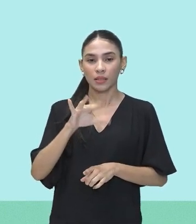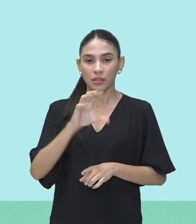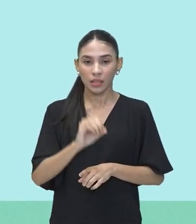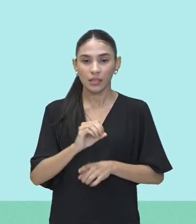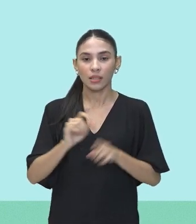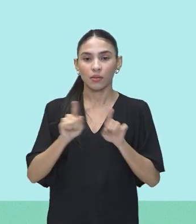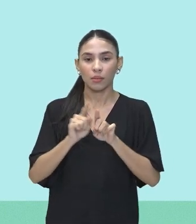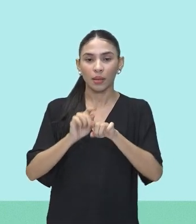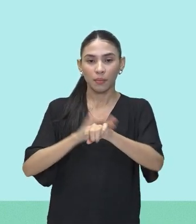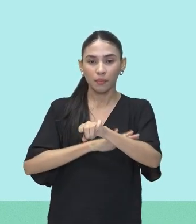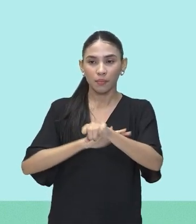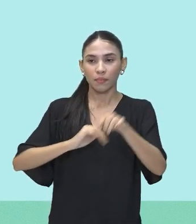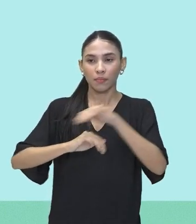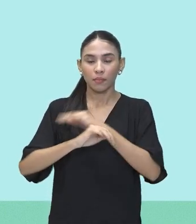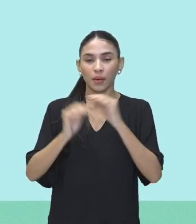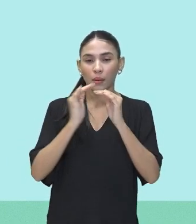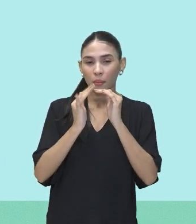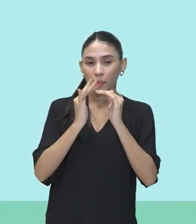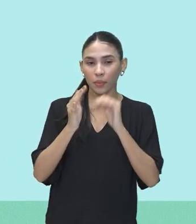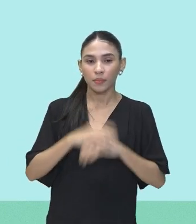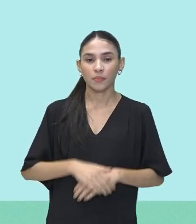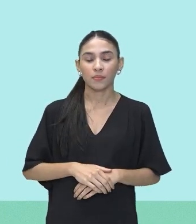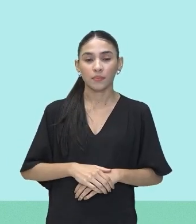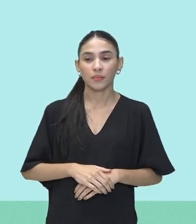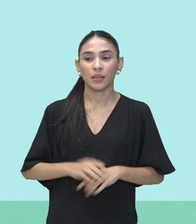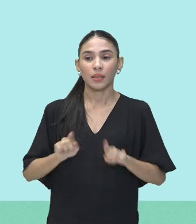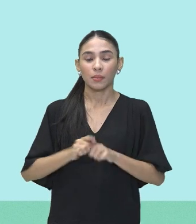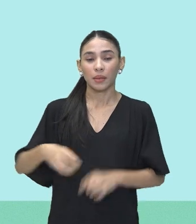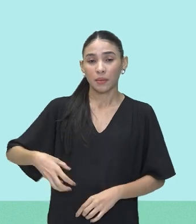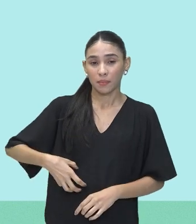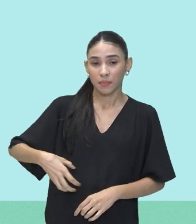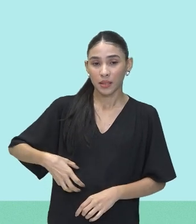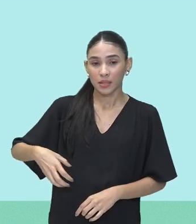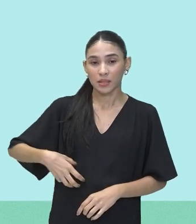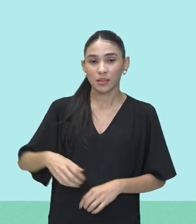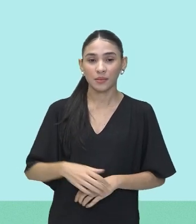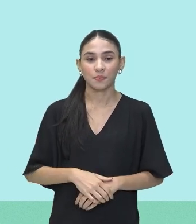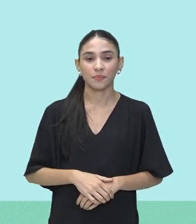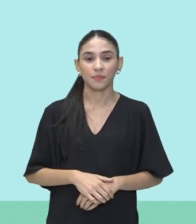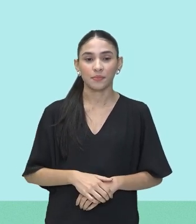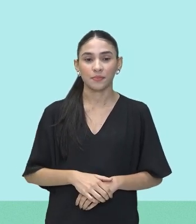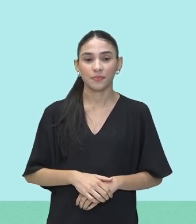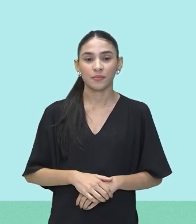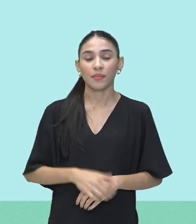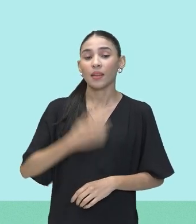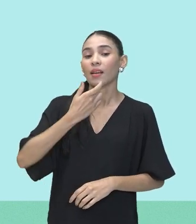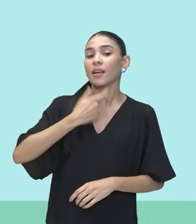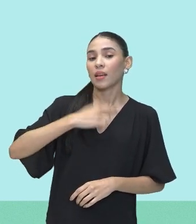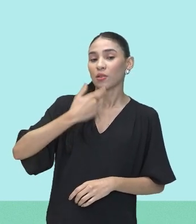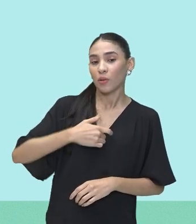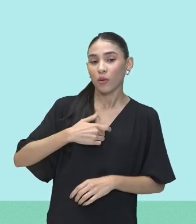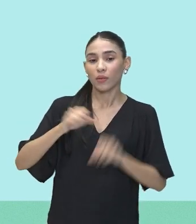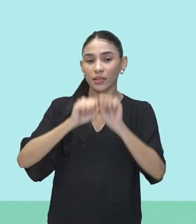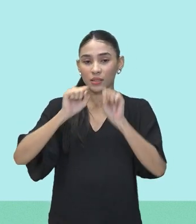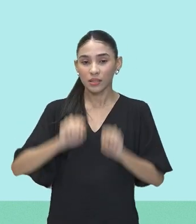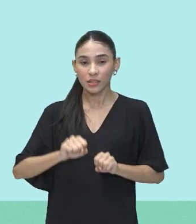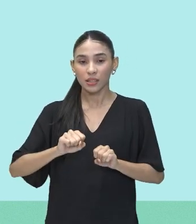fuligem. Bexiga, queima de carvão e produção de alumínio. esôfago e